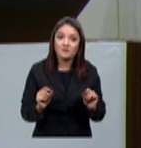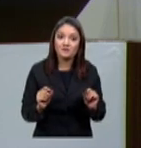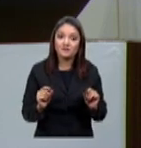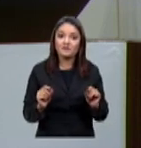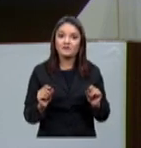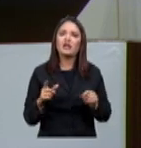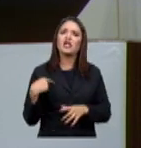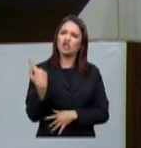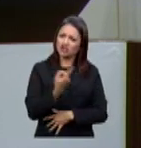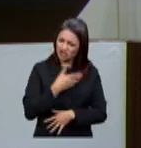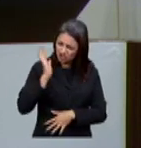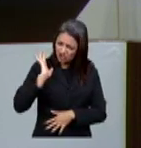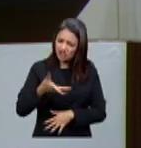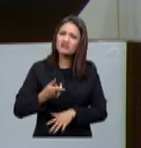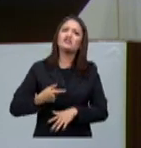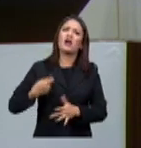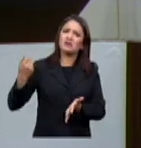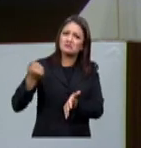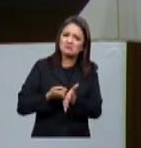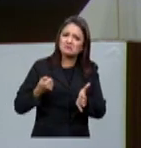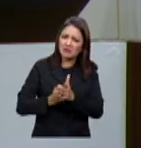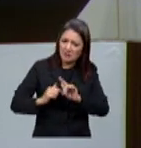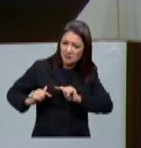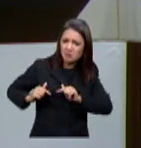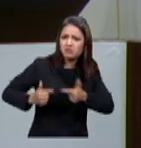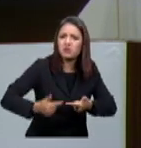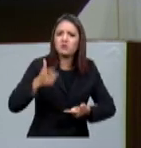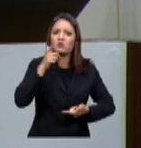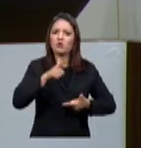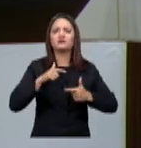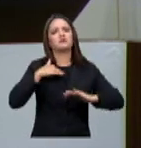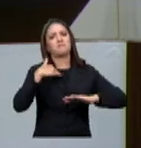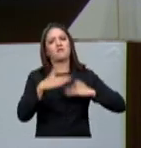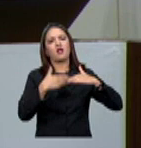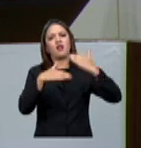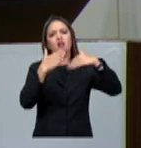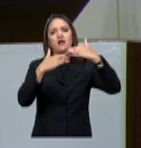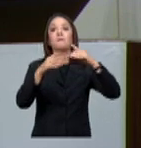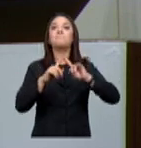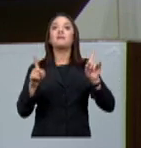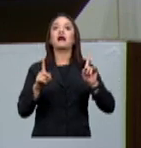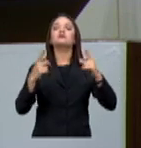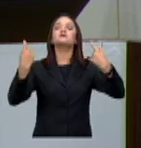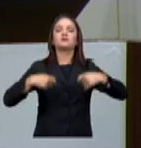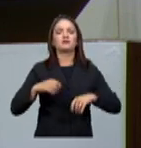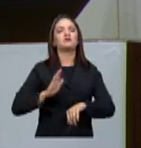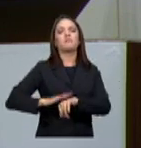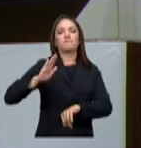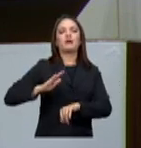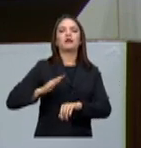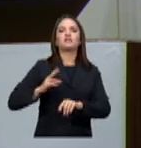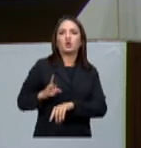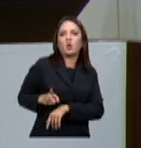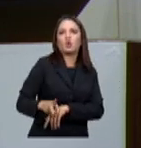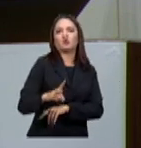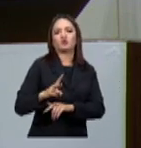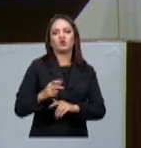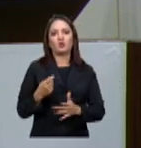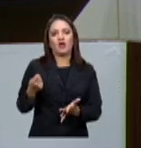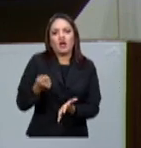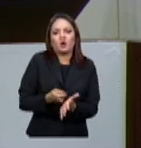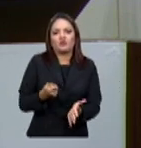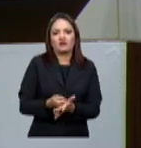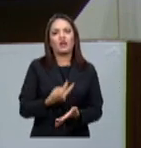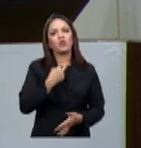Fizemos muitas muitos avanços Mas precisamos fazer mais não podemos cair no